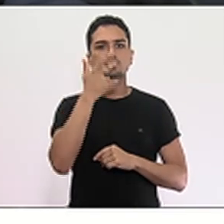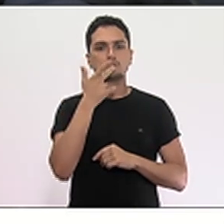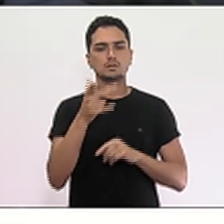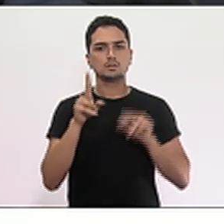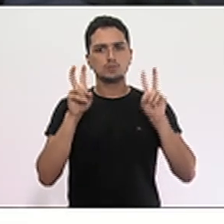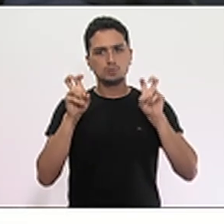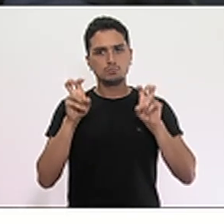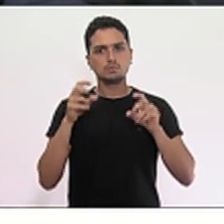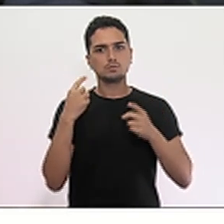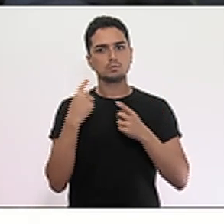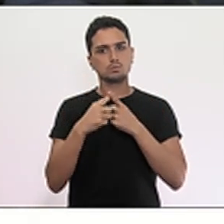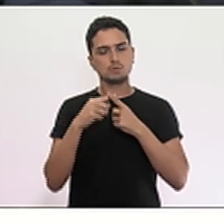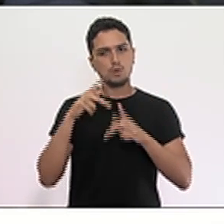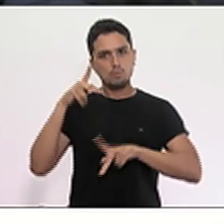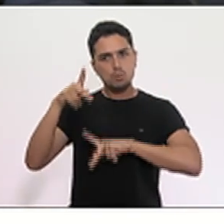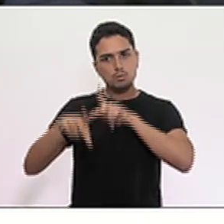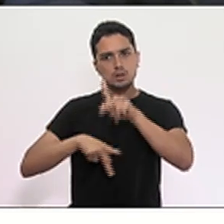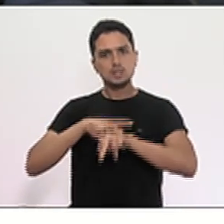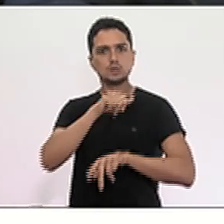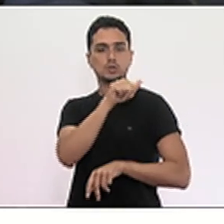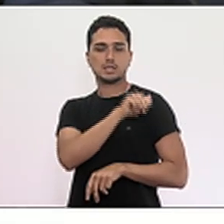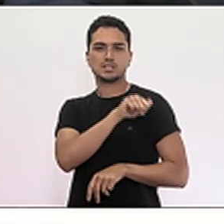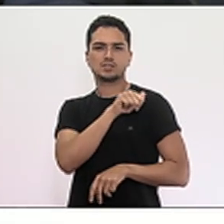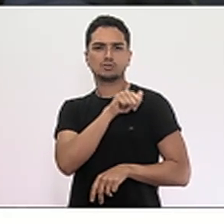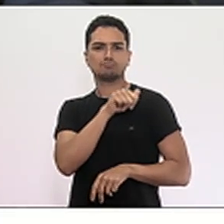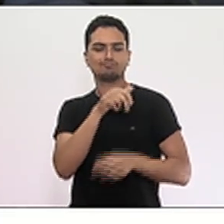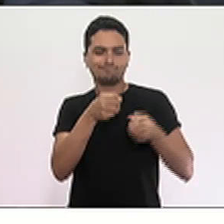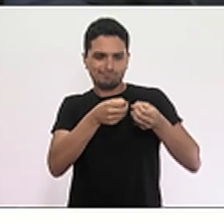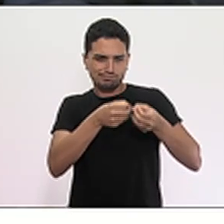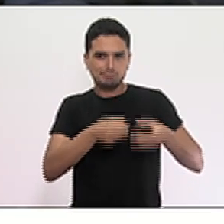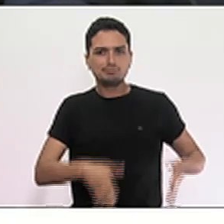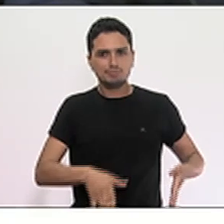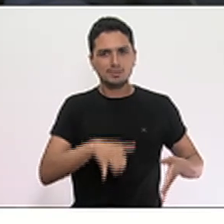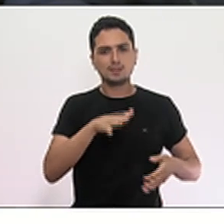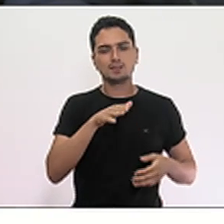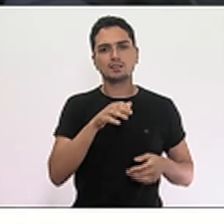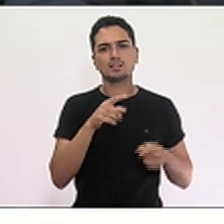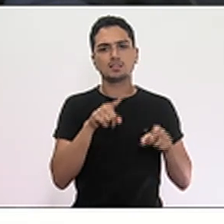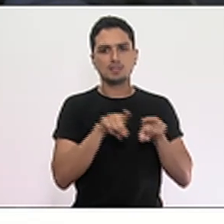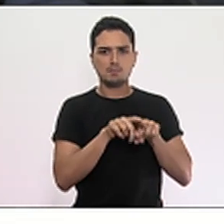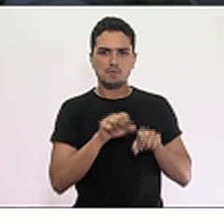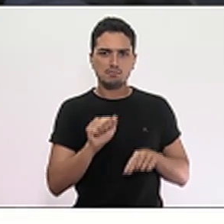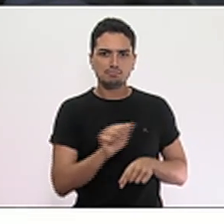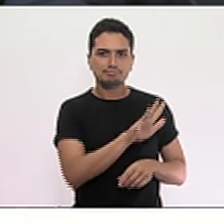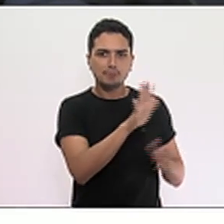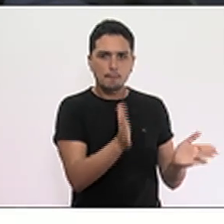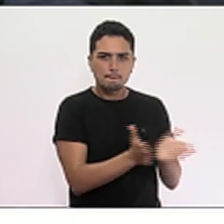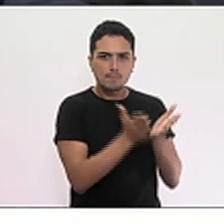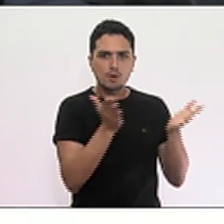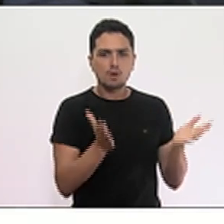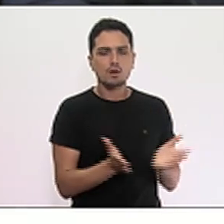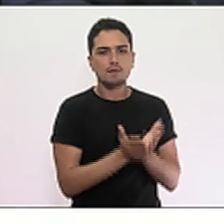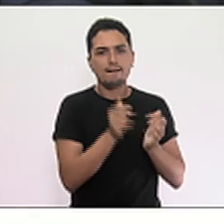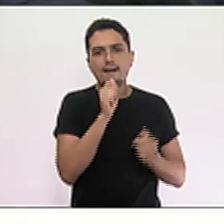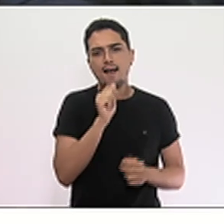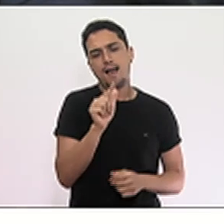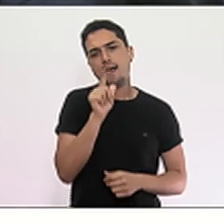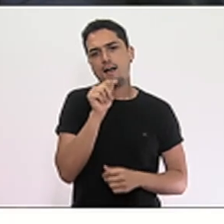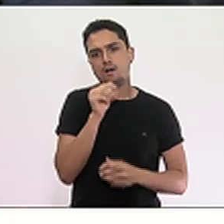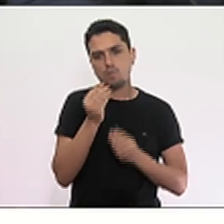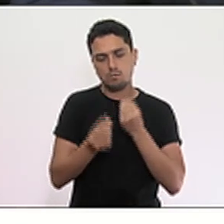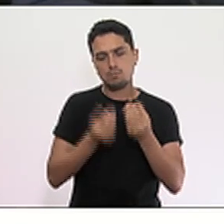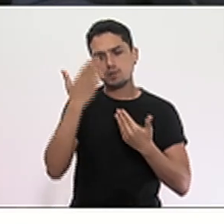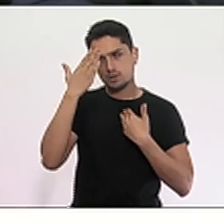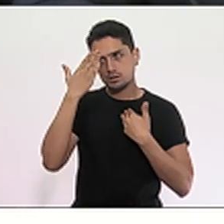a população do Estado do Rio de Janeiro, principalmente a população mais carente. Então, agradecer essa frente e